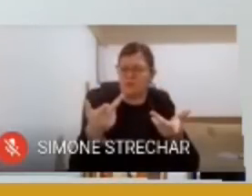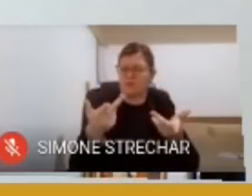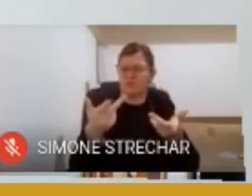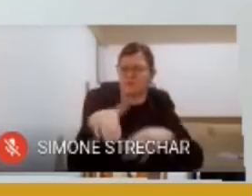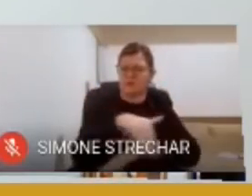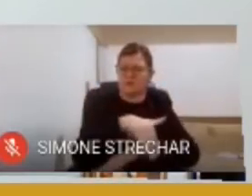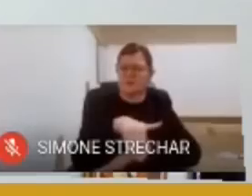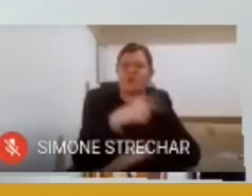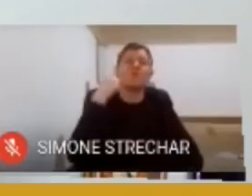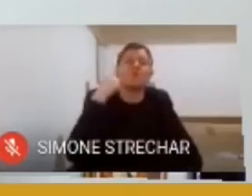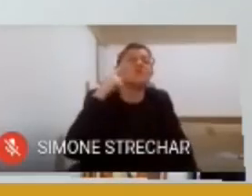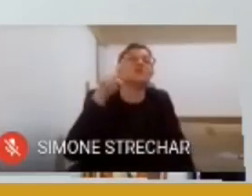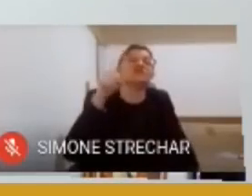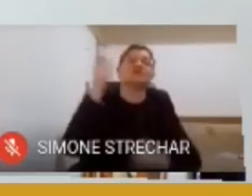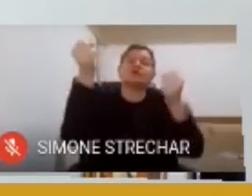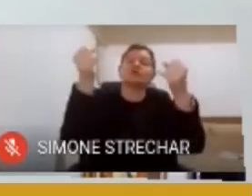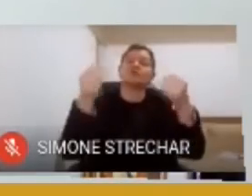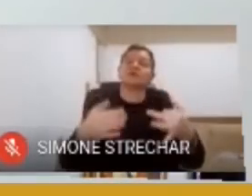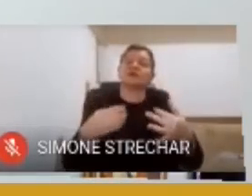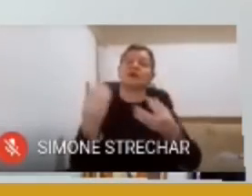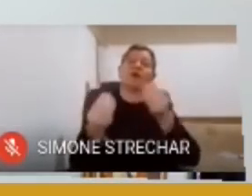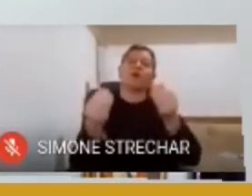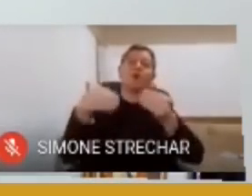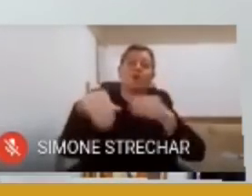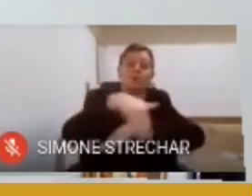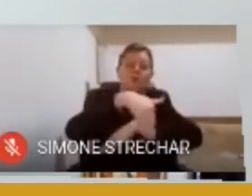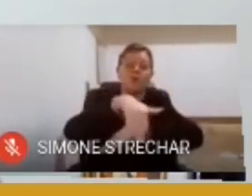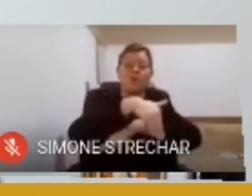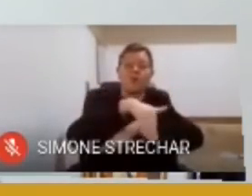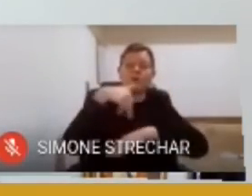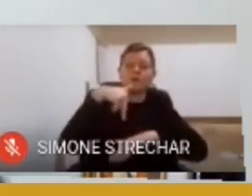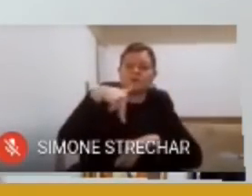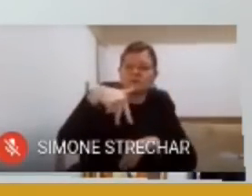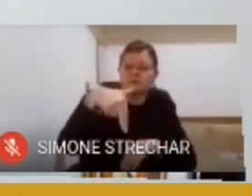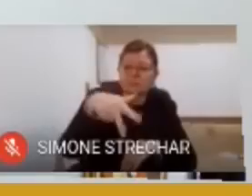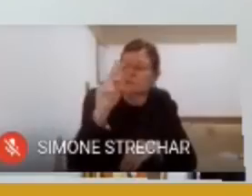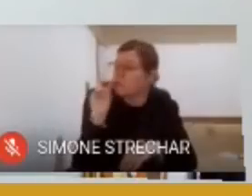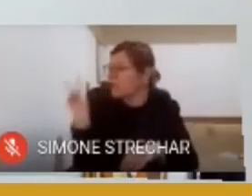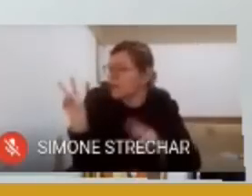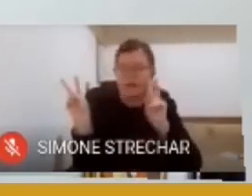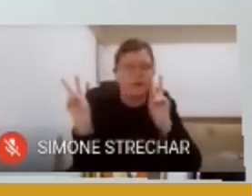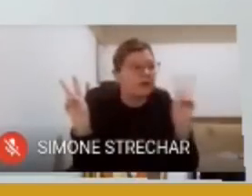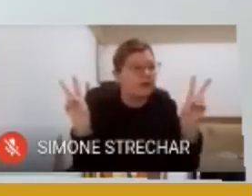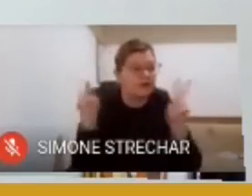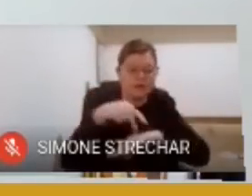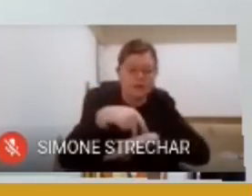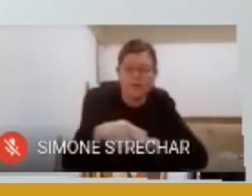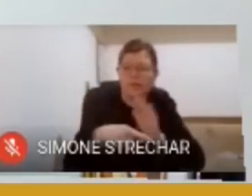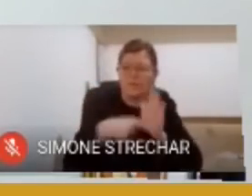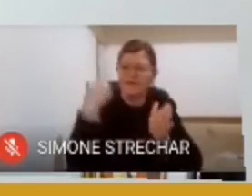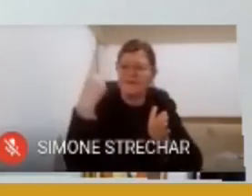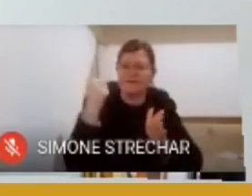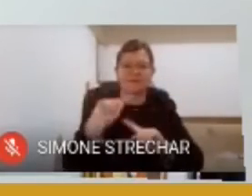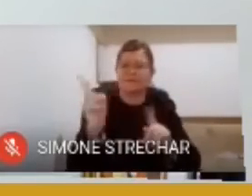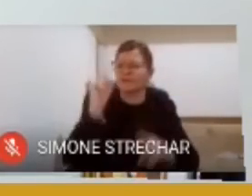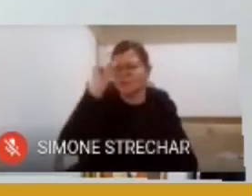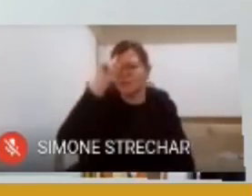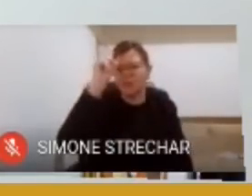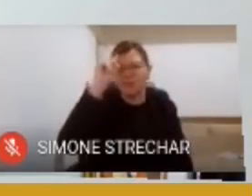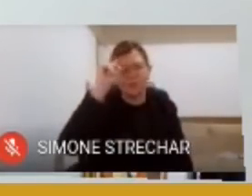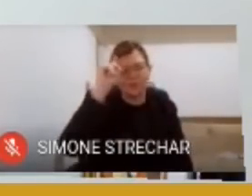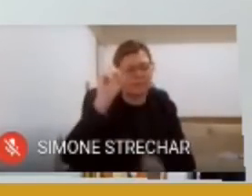no PPP, no projeto político-pedagógico, essa discussão regular, é igual a educação do trânsito. A gente